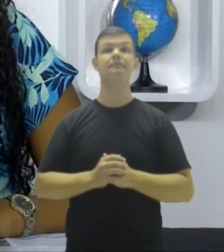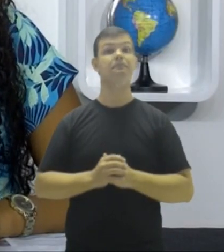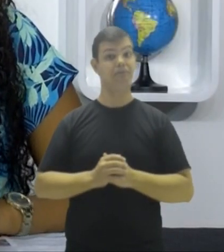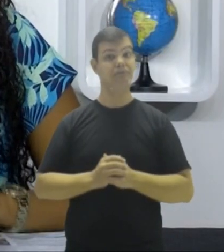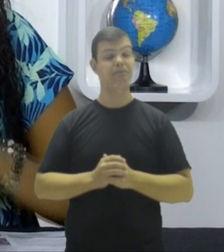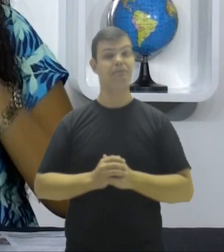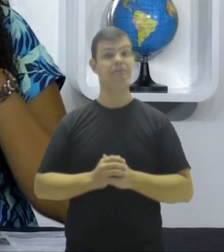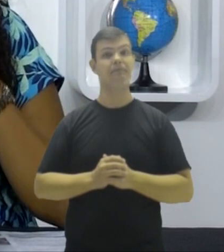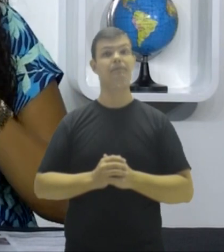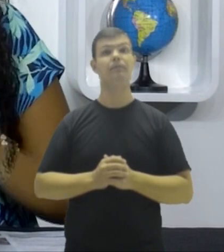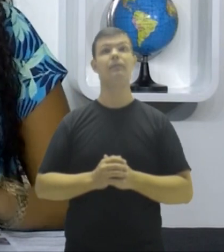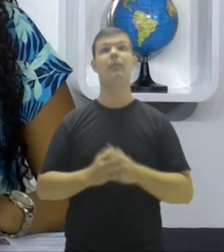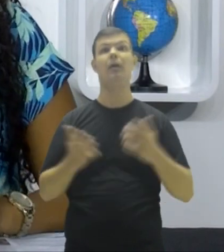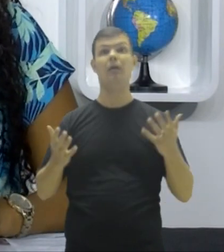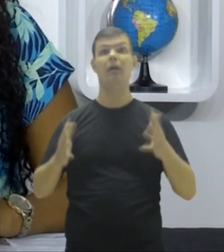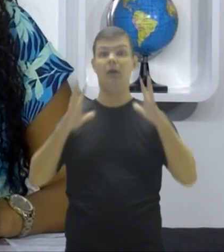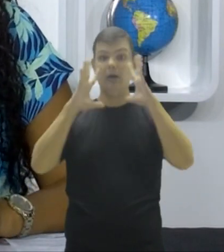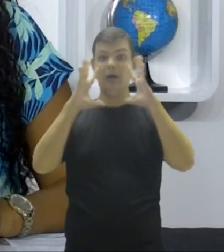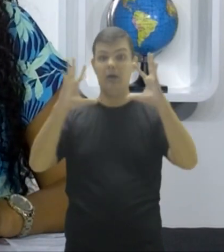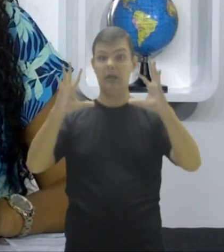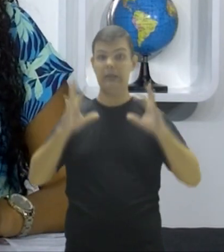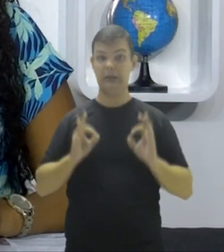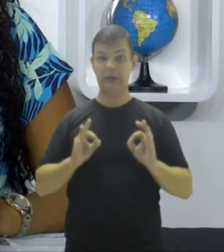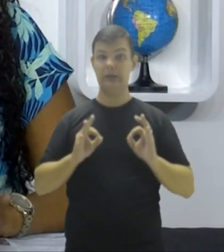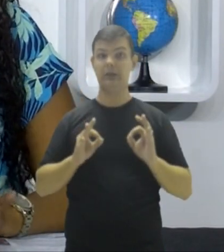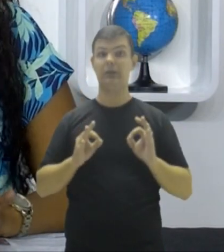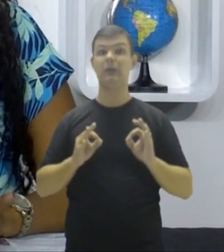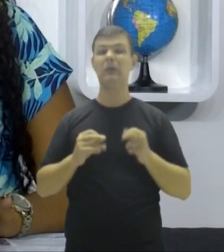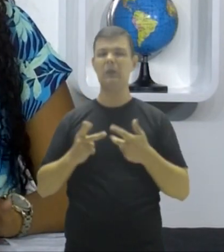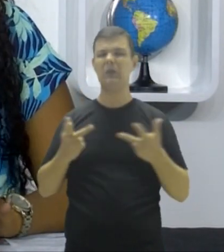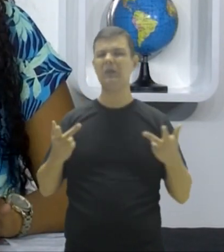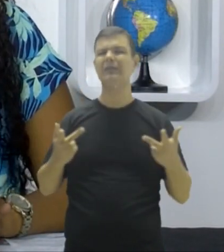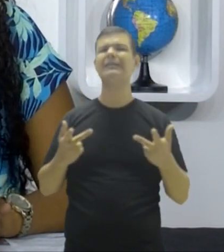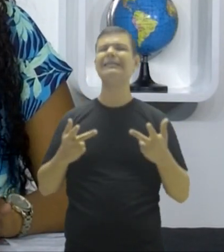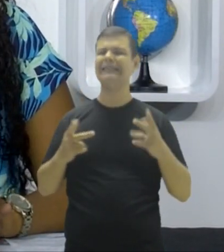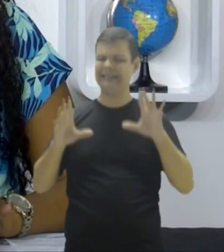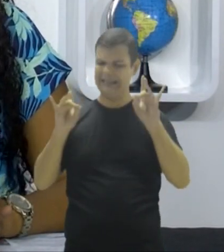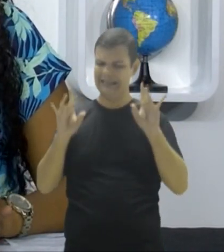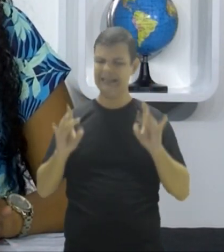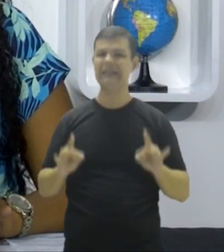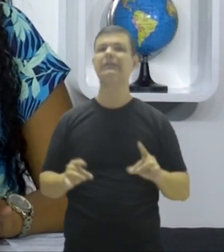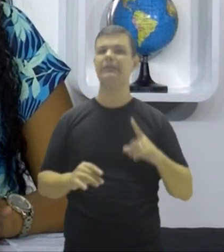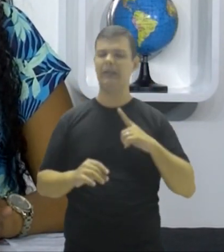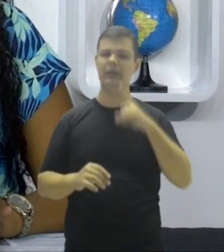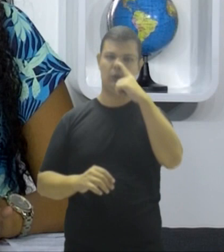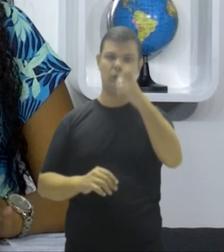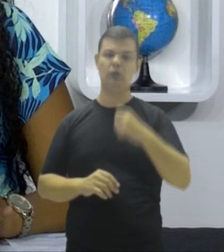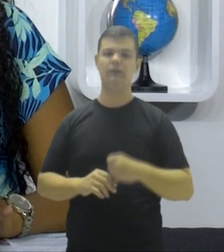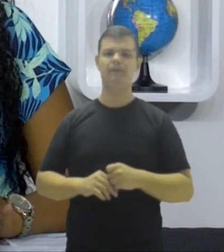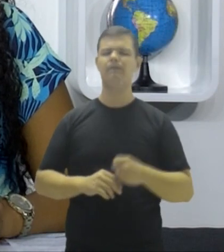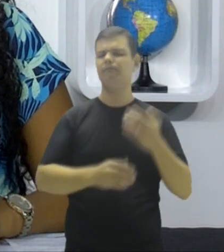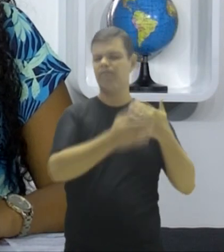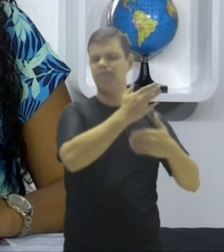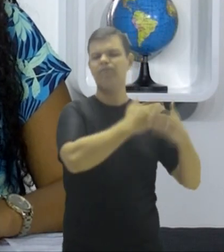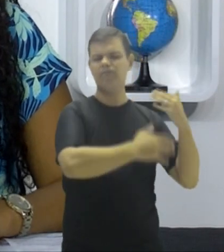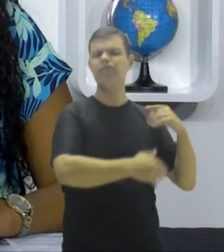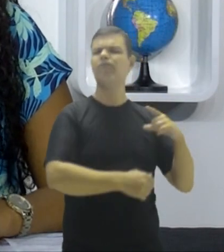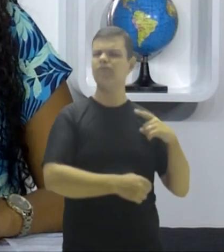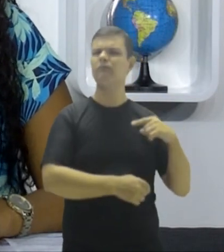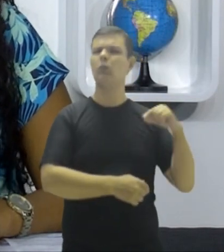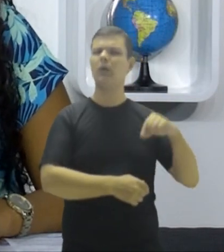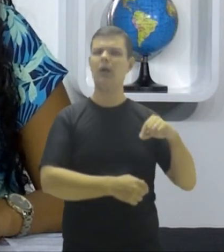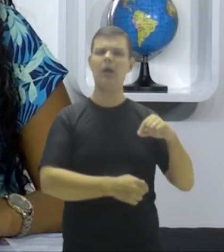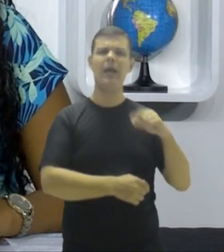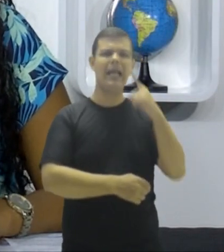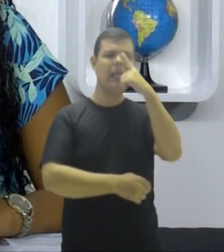Ok, pessoal? Eu quero chamar a atenção de vocês sobre uma situação assim bem delicada sobre o lixo. Há alguns anos aqui em Belém funcionava